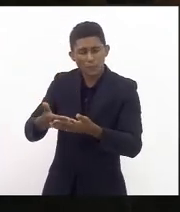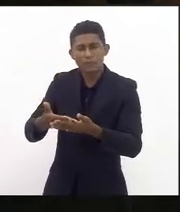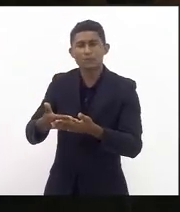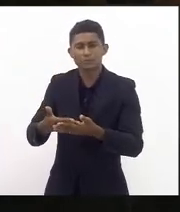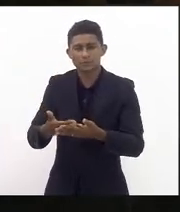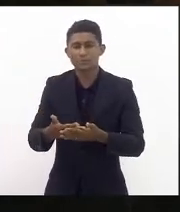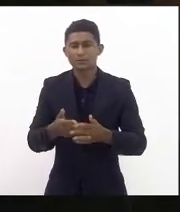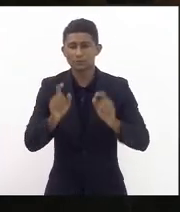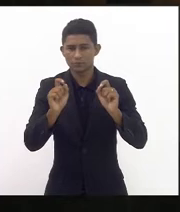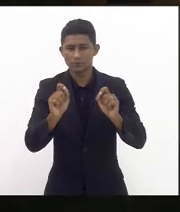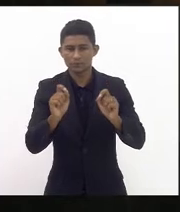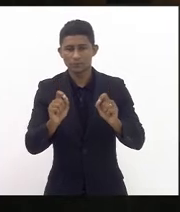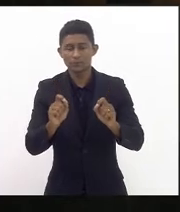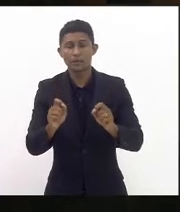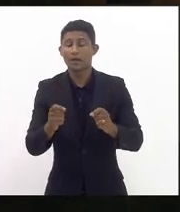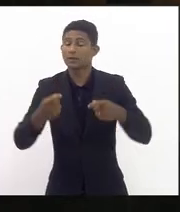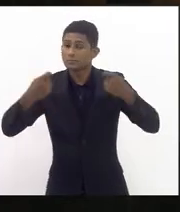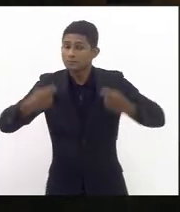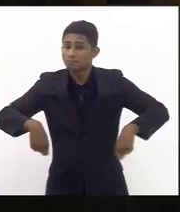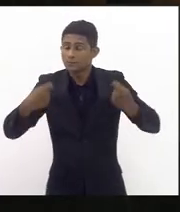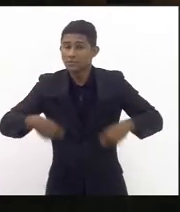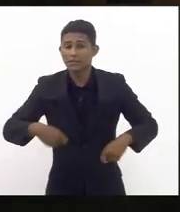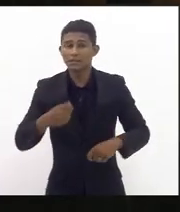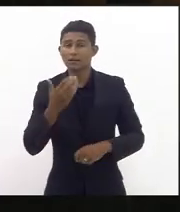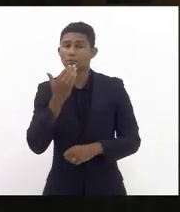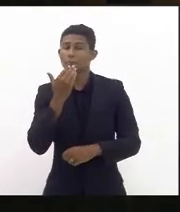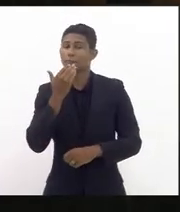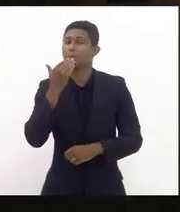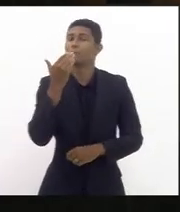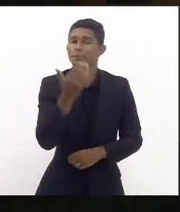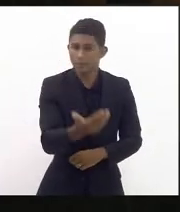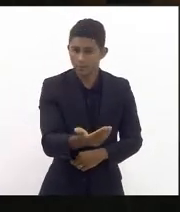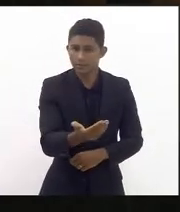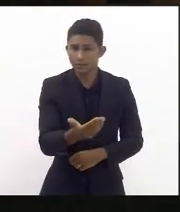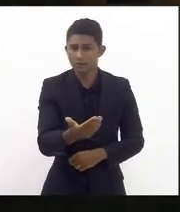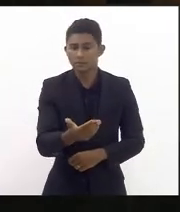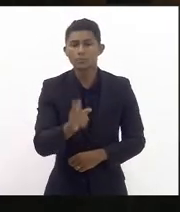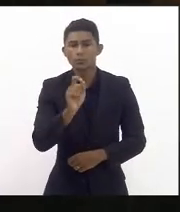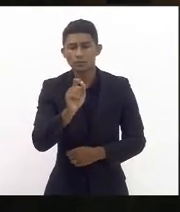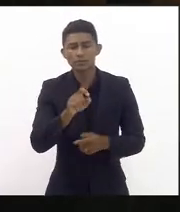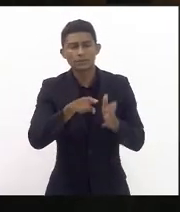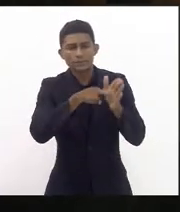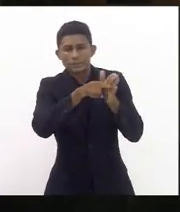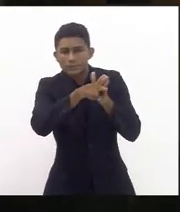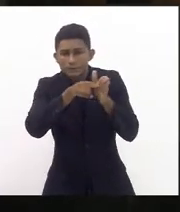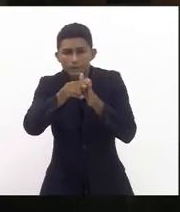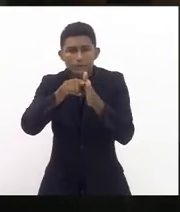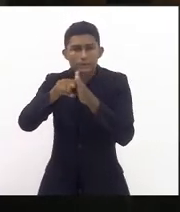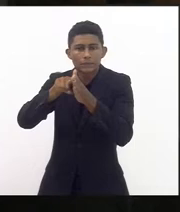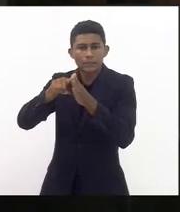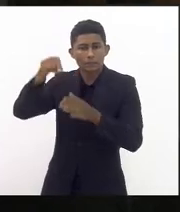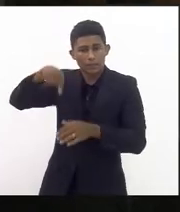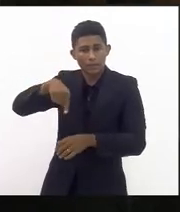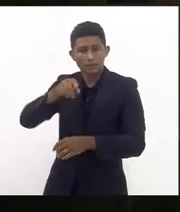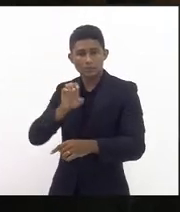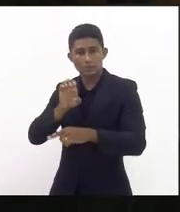se pedir em profundidade, né, uma investigação sobre a dívida do